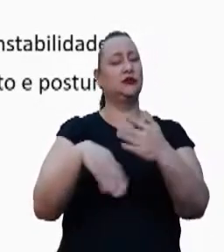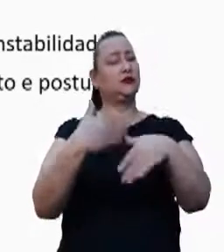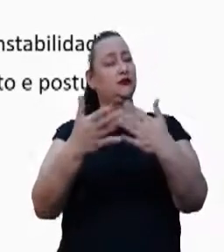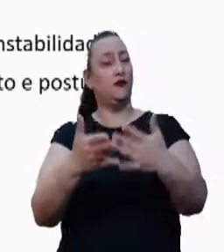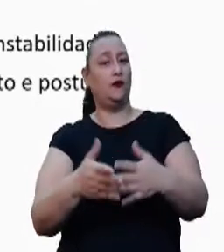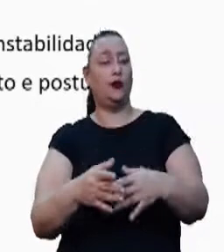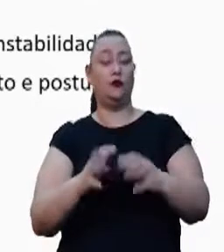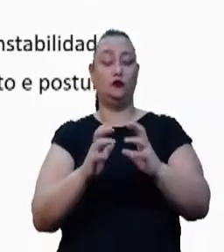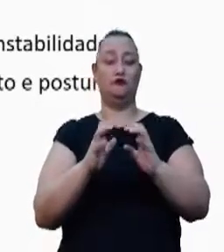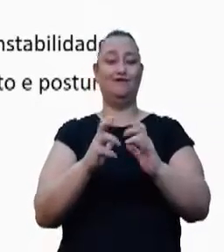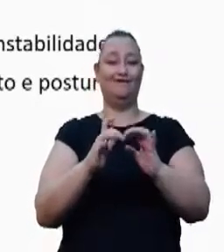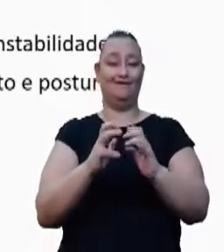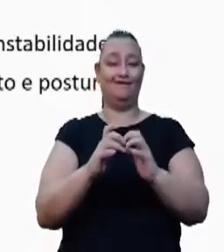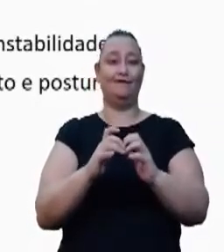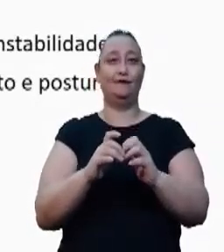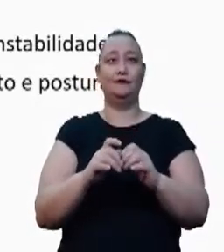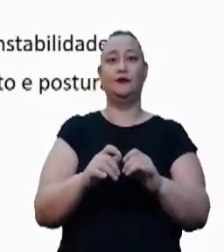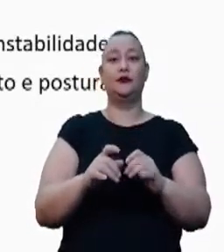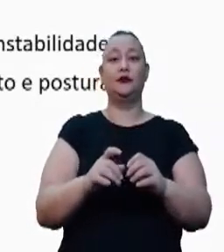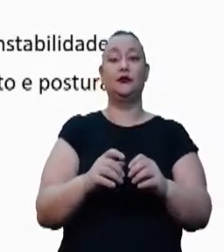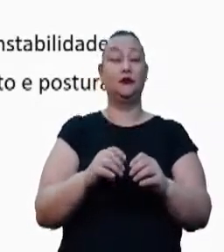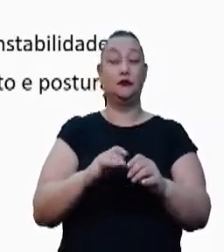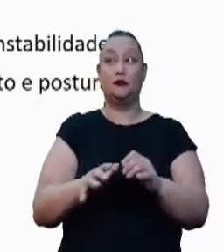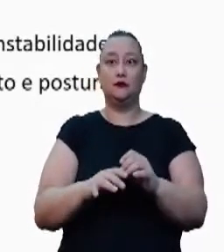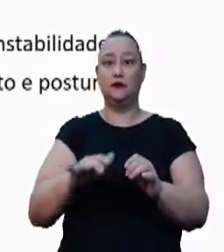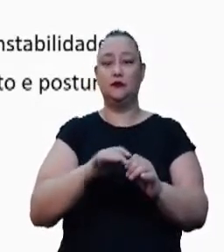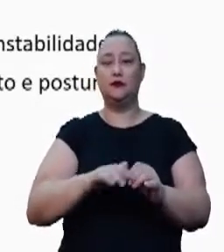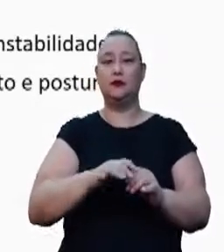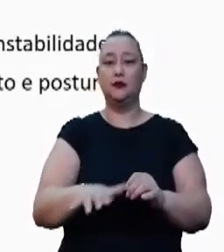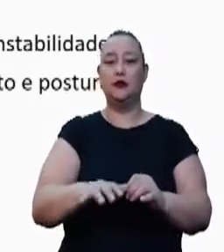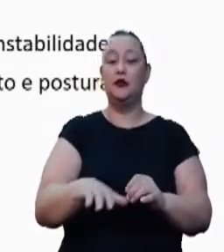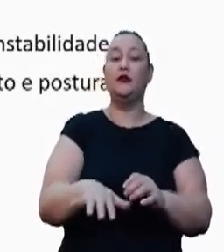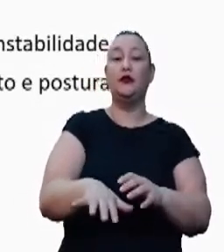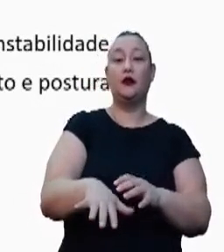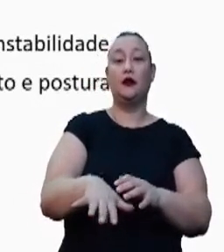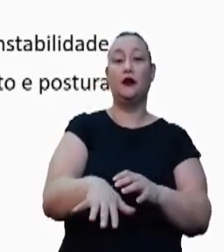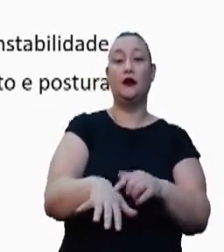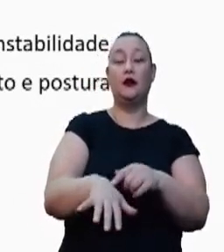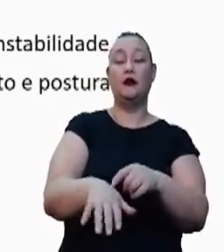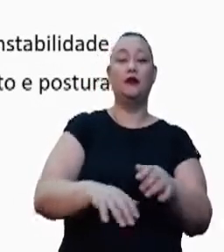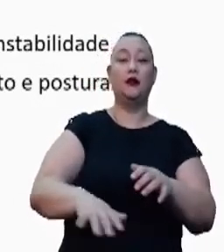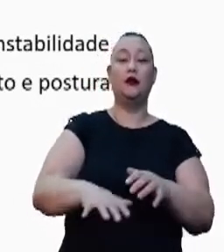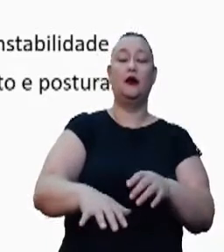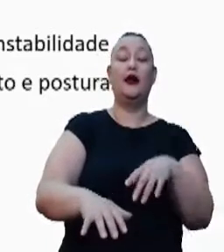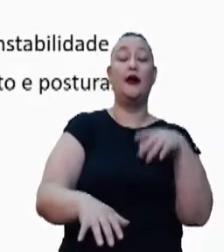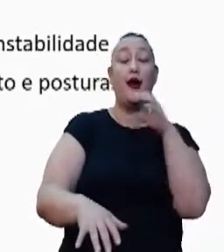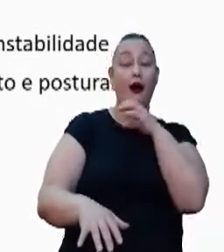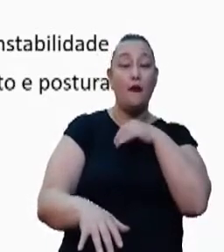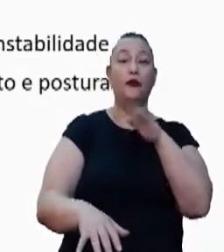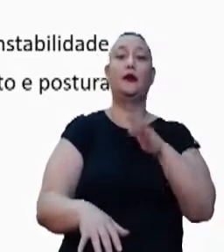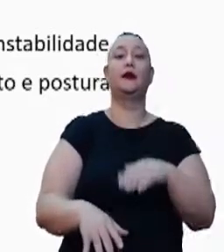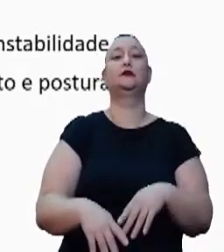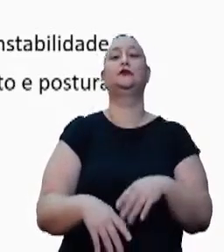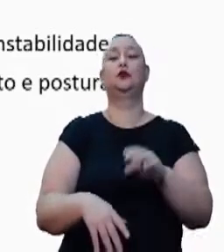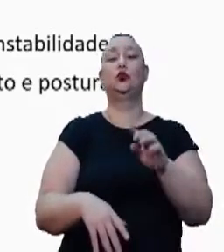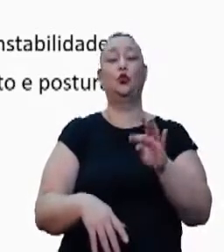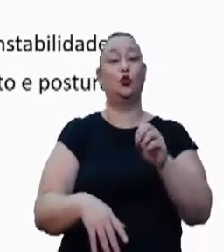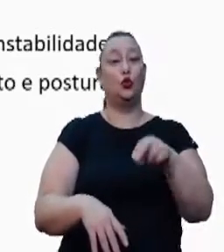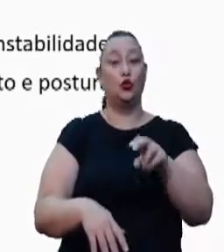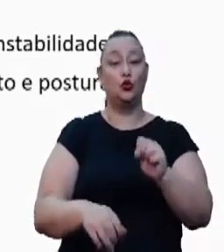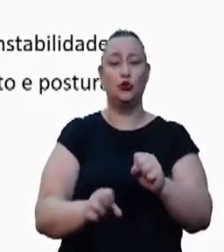sistema nervoso, como hiperreflexia, né, que é a atividade aumentada dos reflexos, o clonus, como eu falei, que é um estado